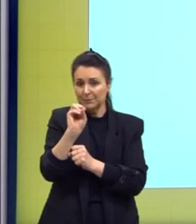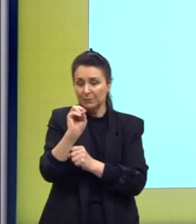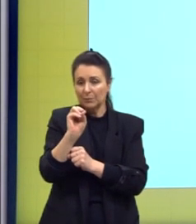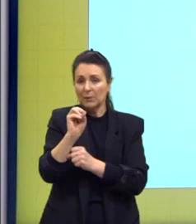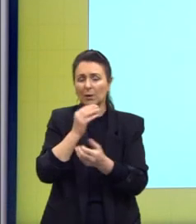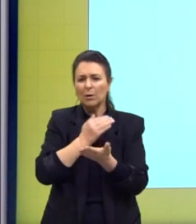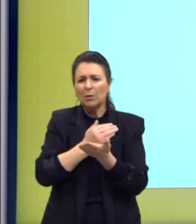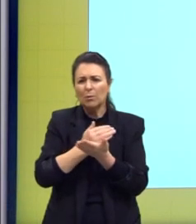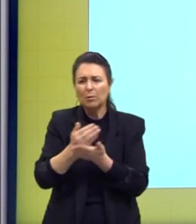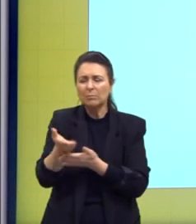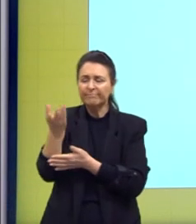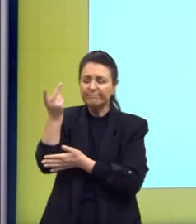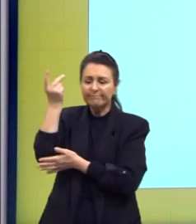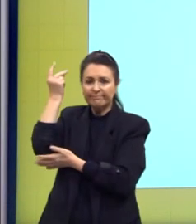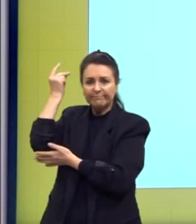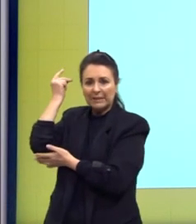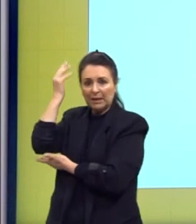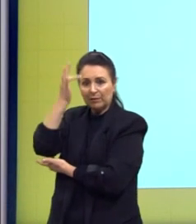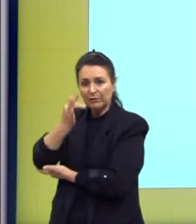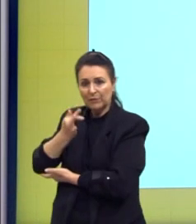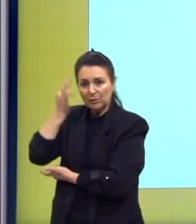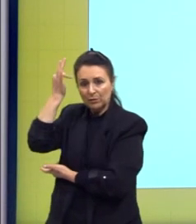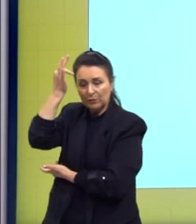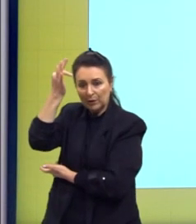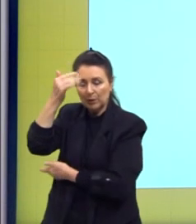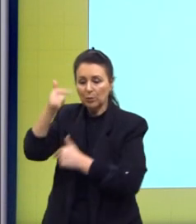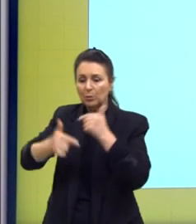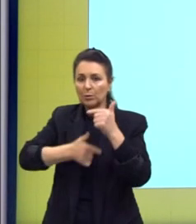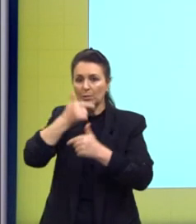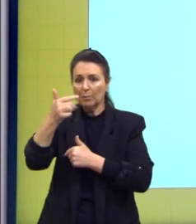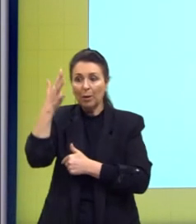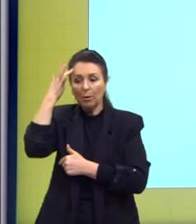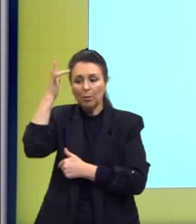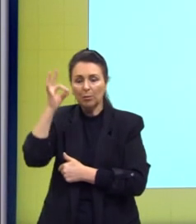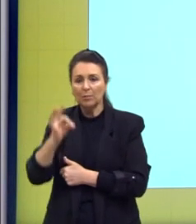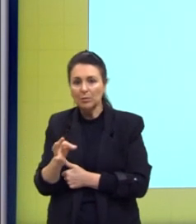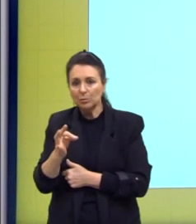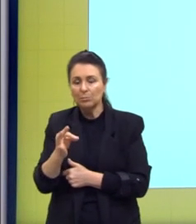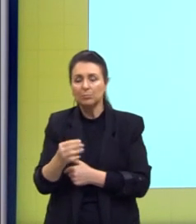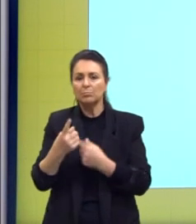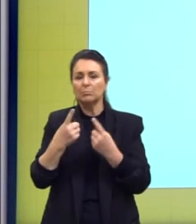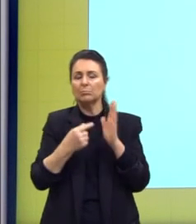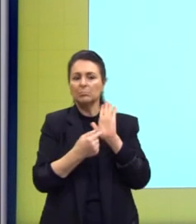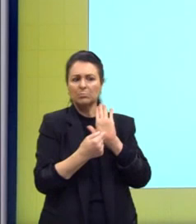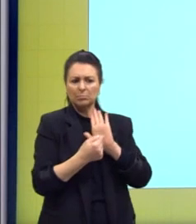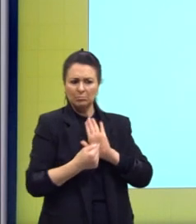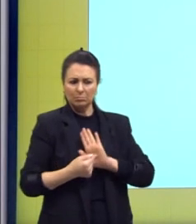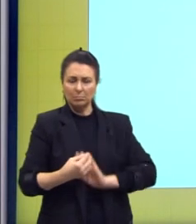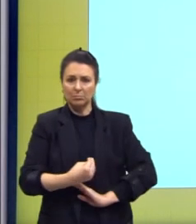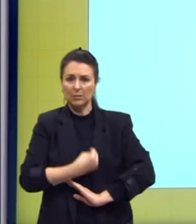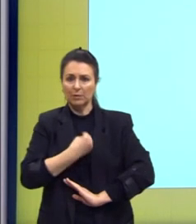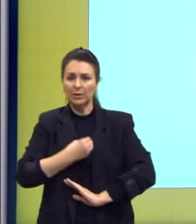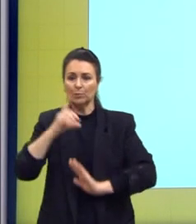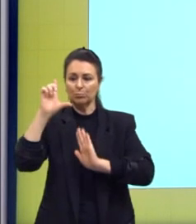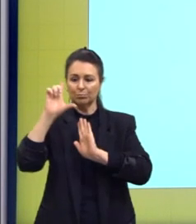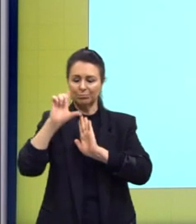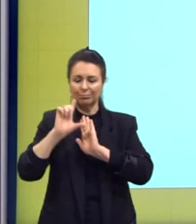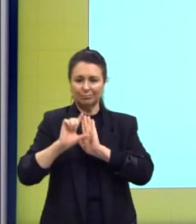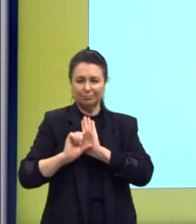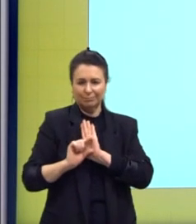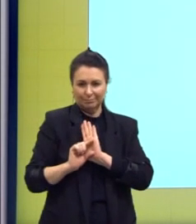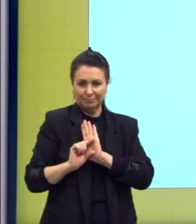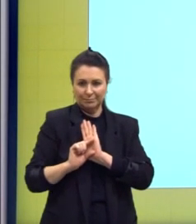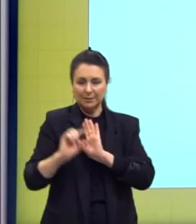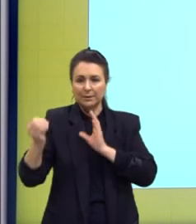desde o mundo antigo e sua filosofia que o trabalho tem sido compreendido como expressão de vida e degradação